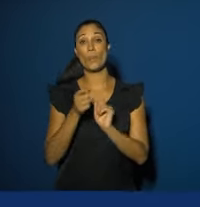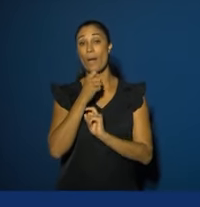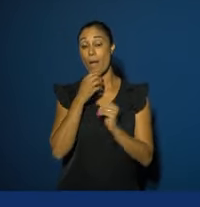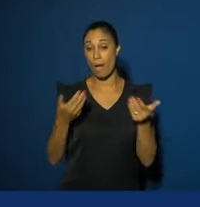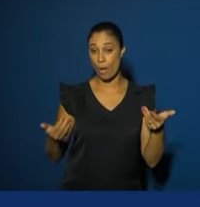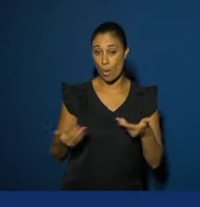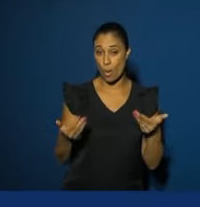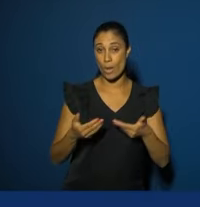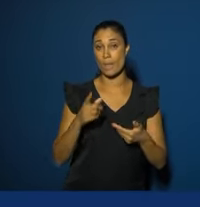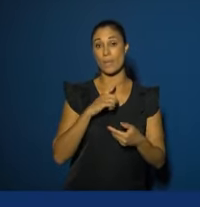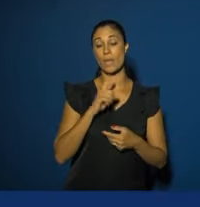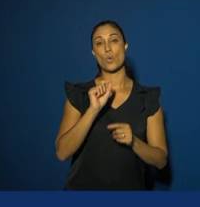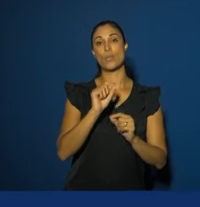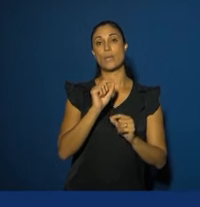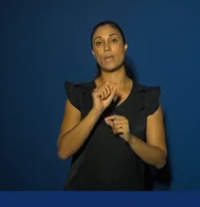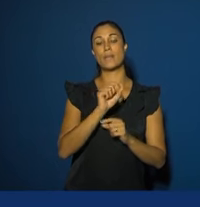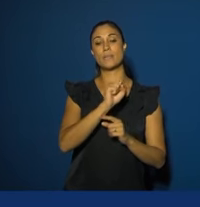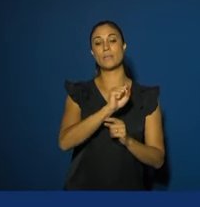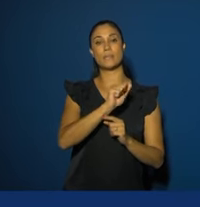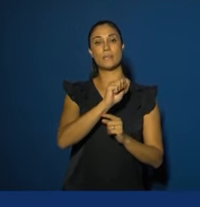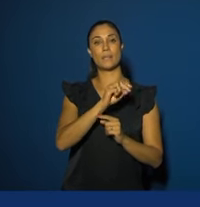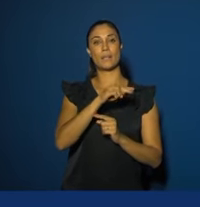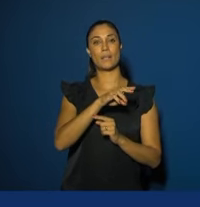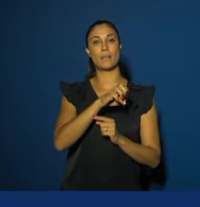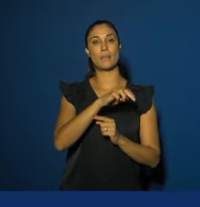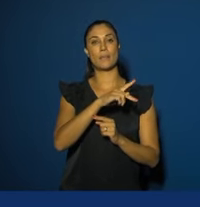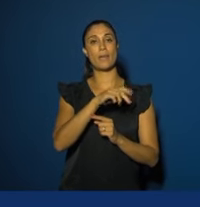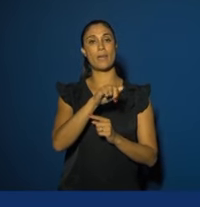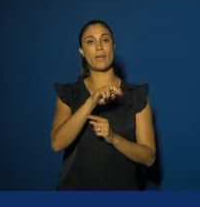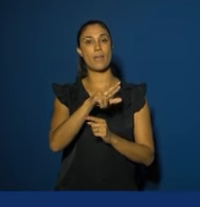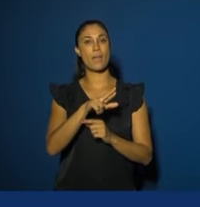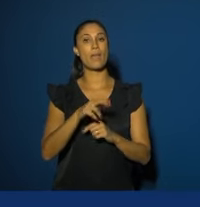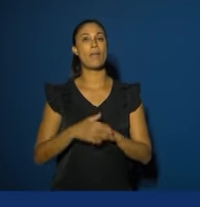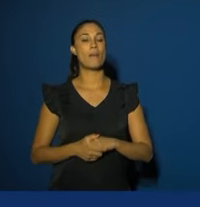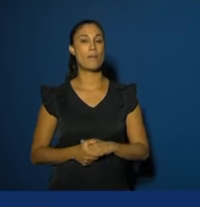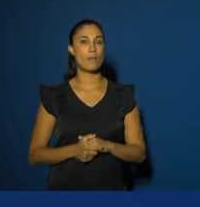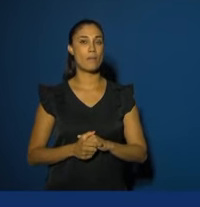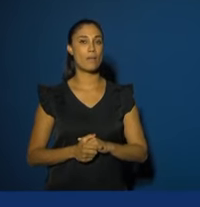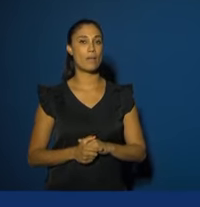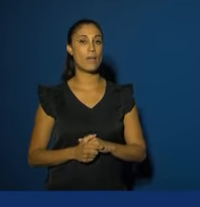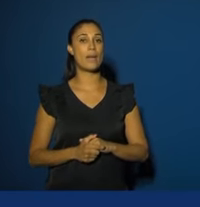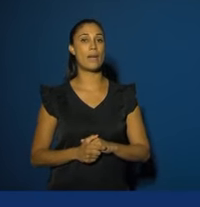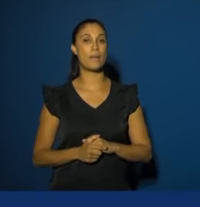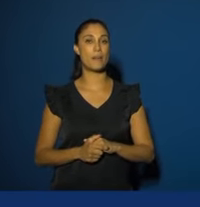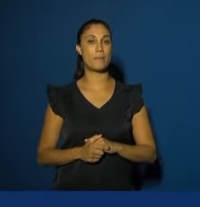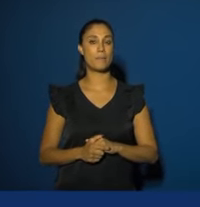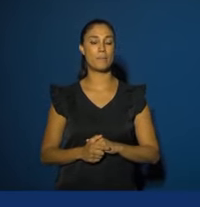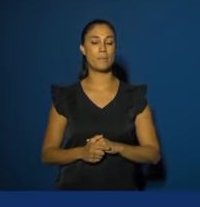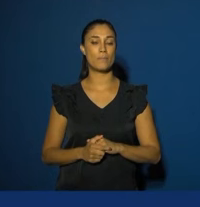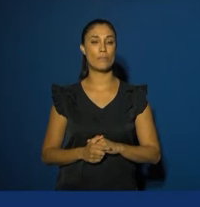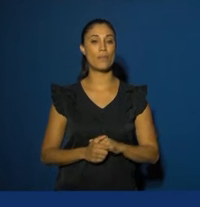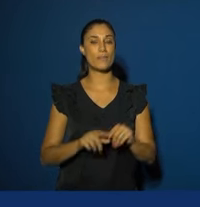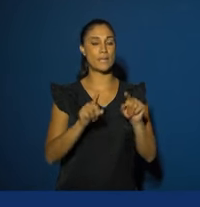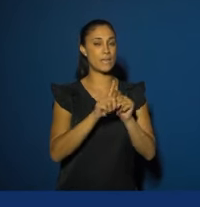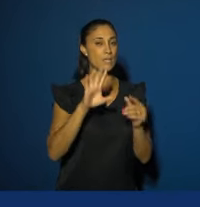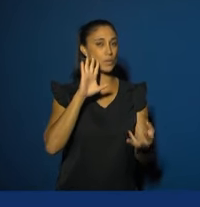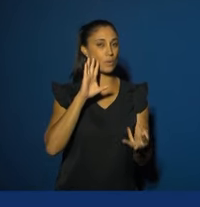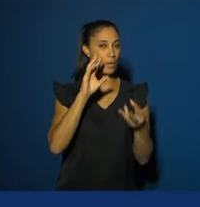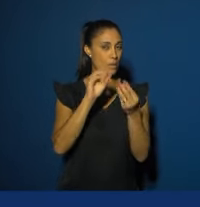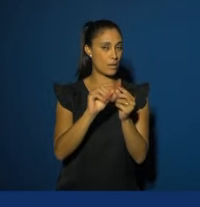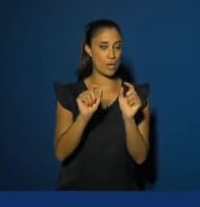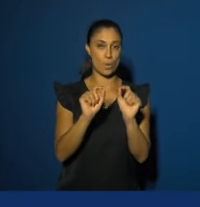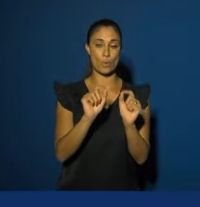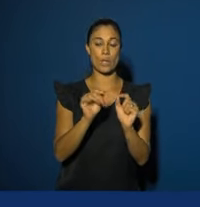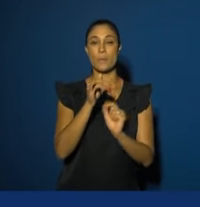recentemente até uma ppp né da Sanepar né Acho que tem mais duas para acontecer esse ano agora em 2024 eh eu queria entender um pouco de você